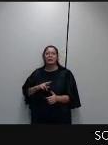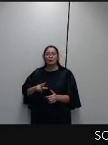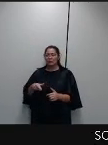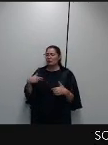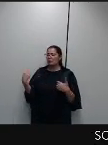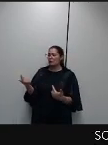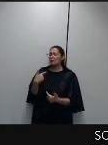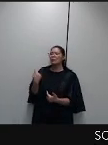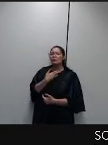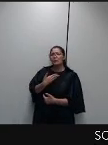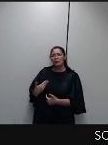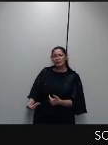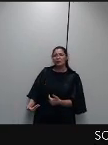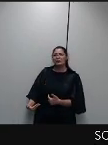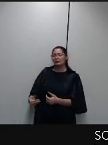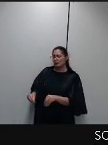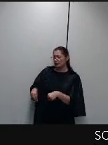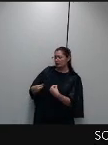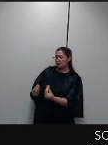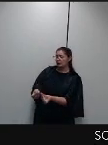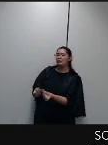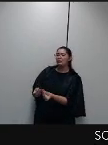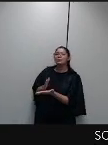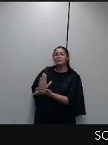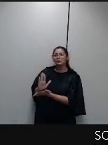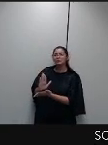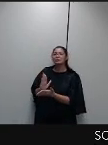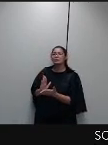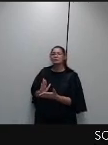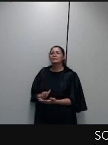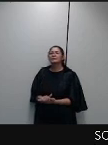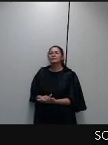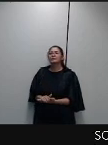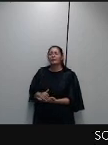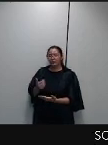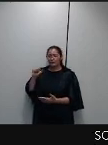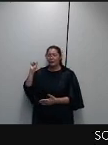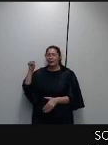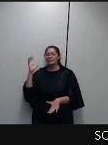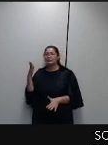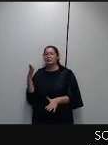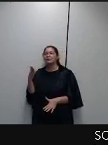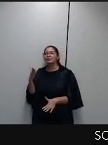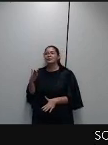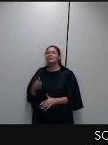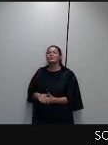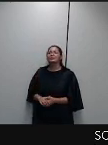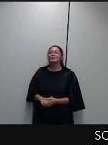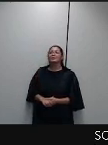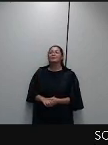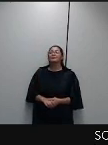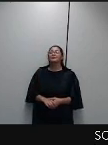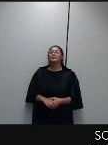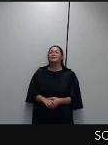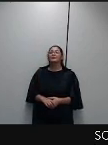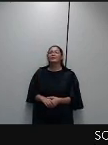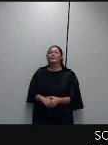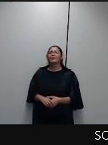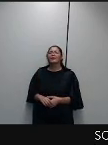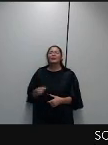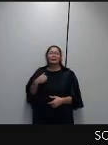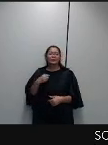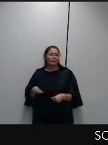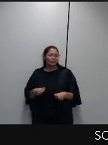é que eu tô dando provimento Oi Livre Ao DNPM É eu tô dando